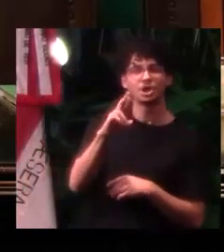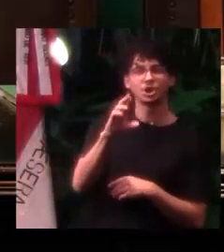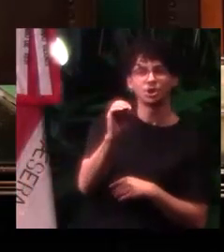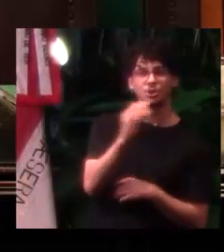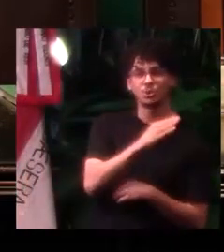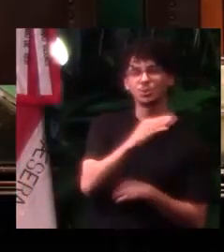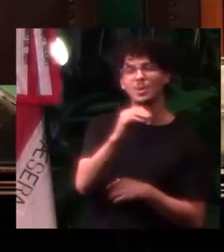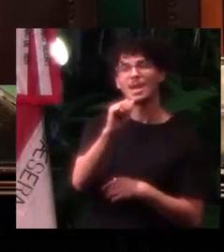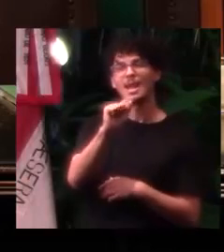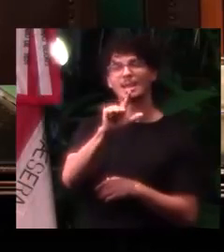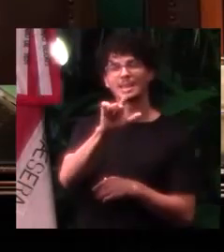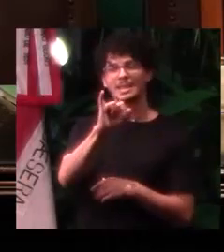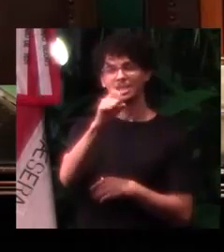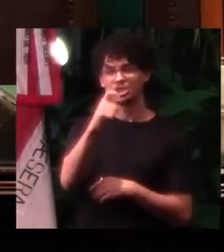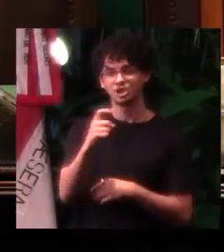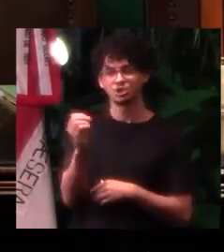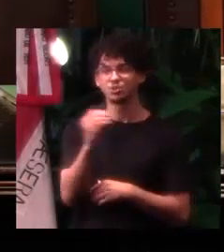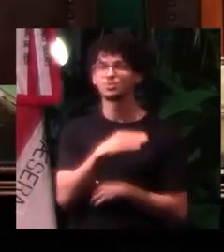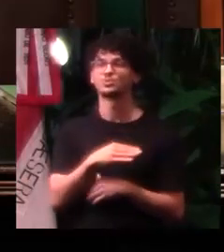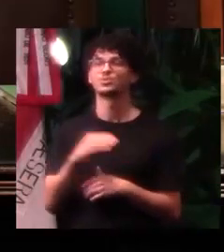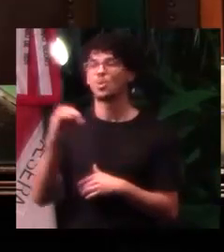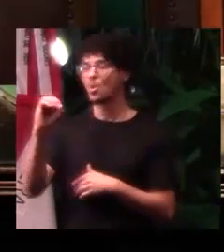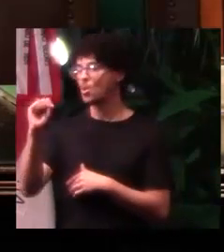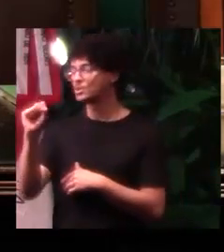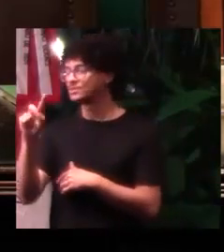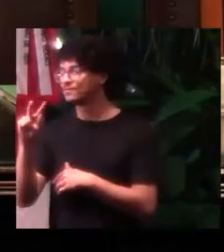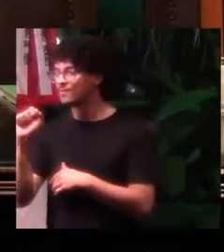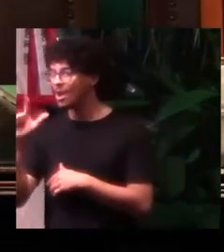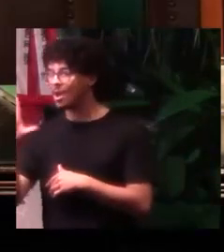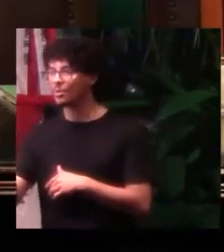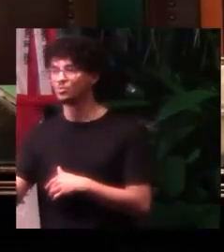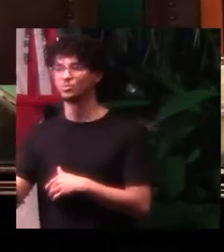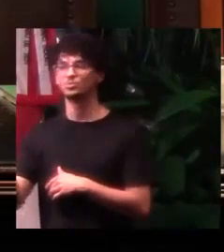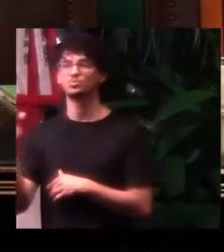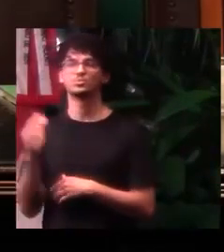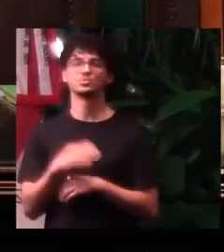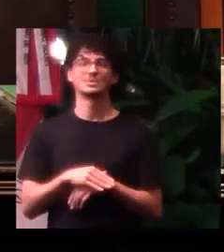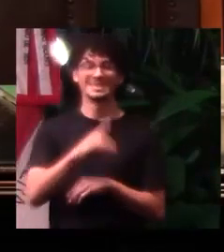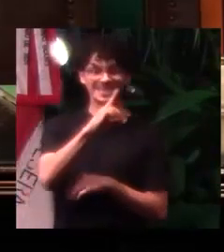de Campos Pires, Décio Fulgêncio,